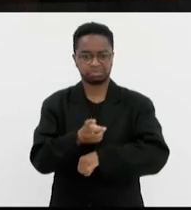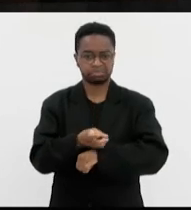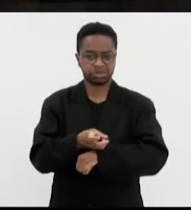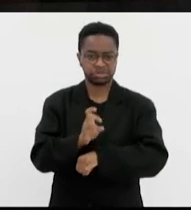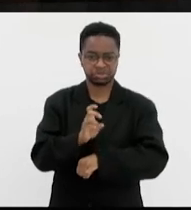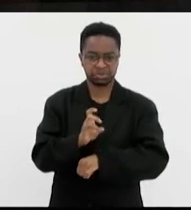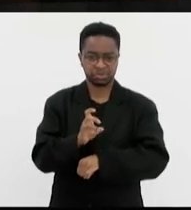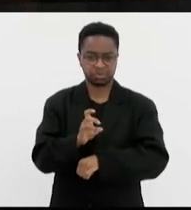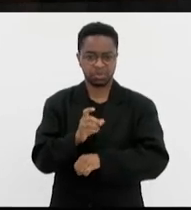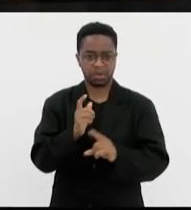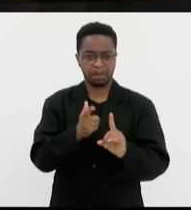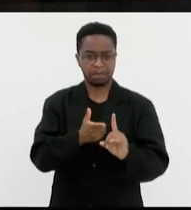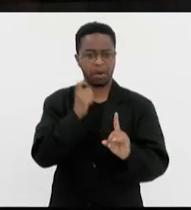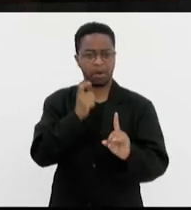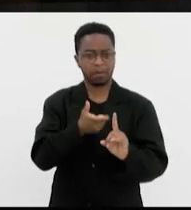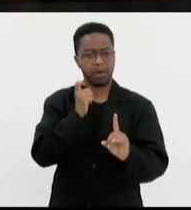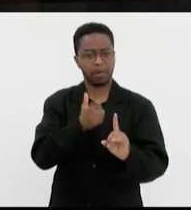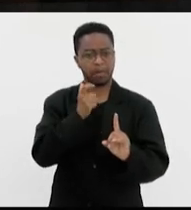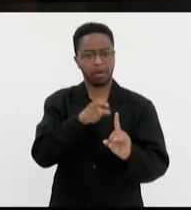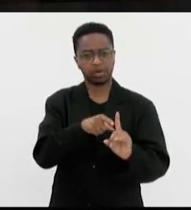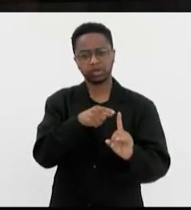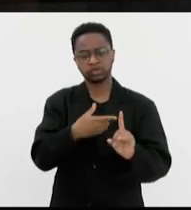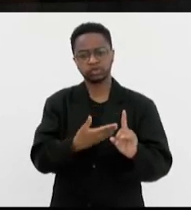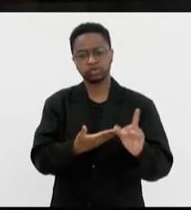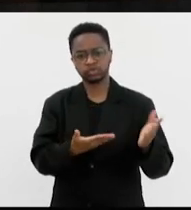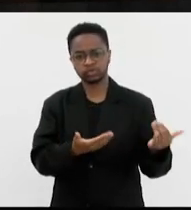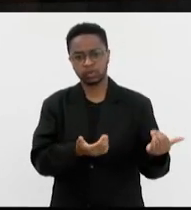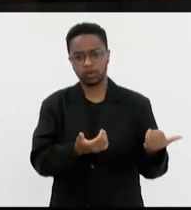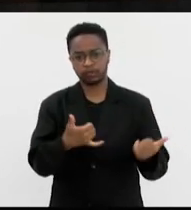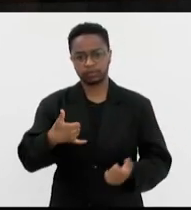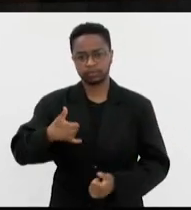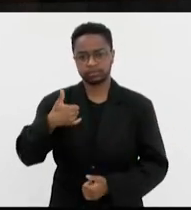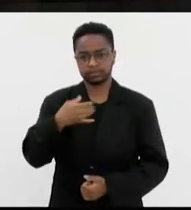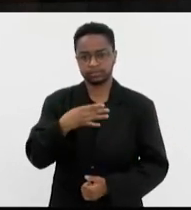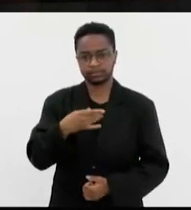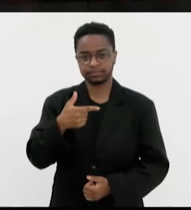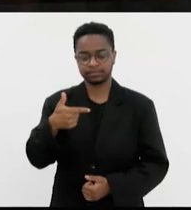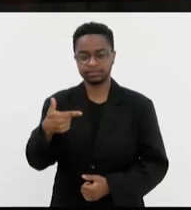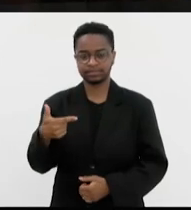matar um jovem de 42 anos